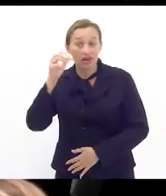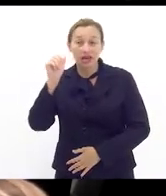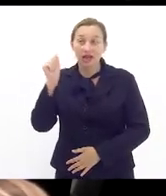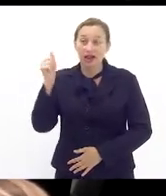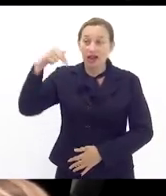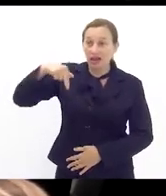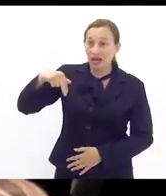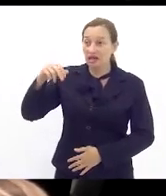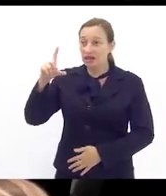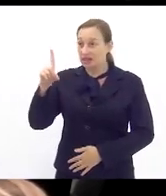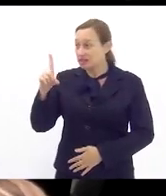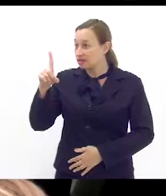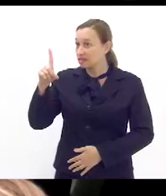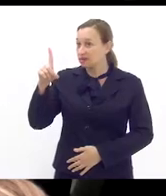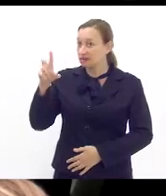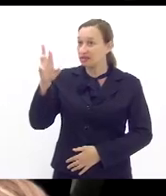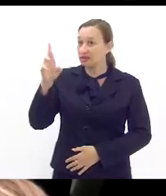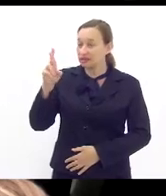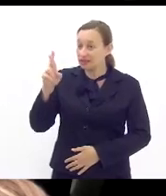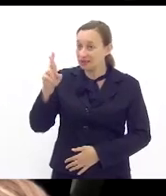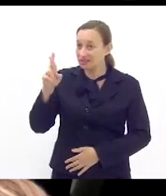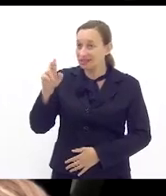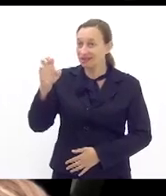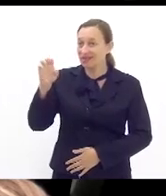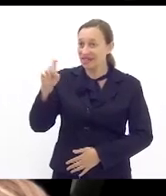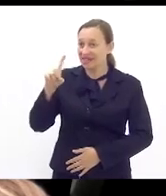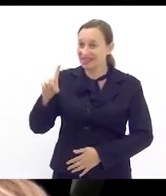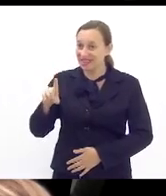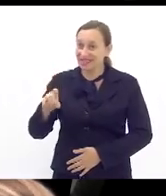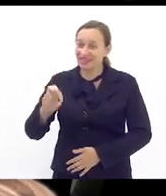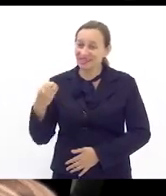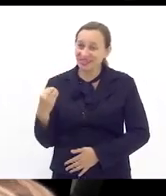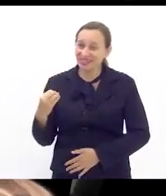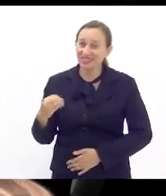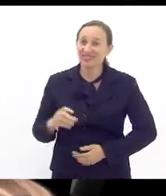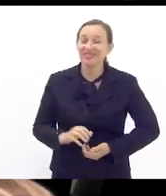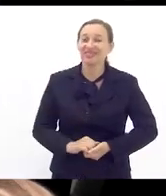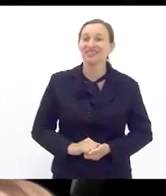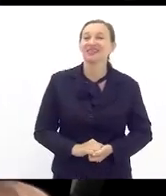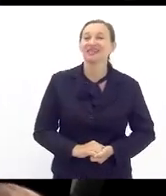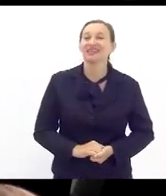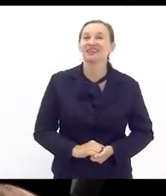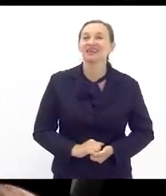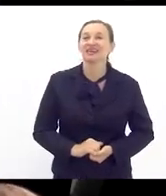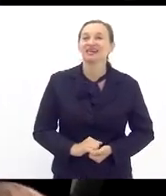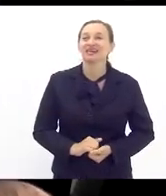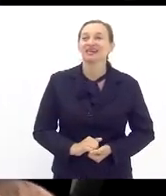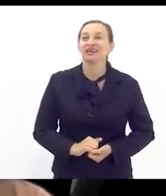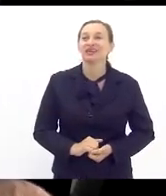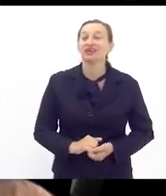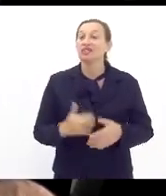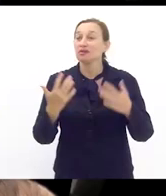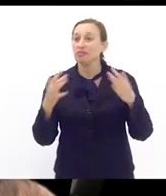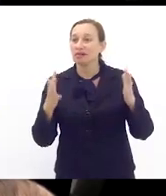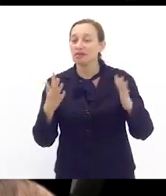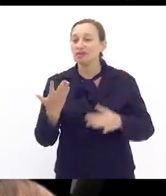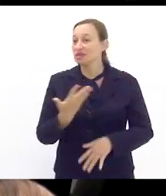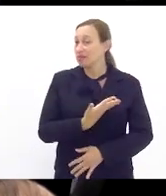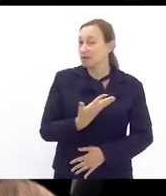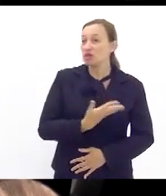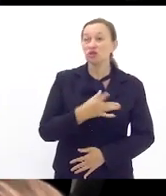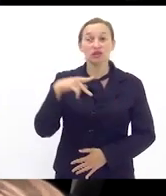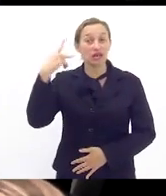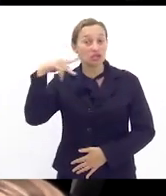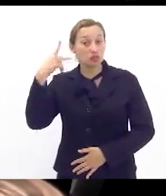o subsecretário né cumprimento o estado Governador na sua presença né cumprimentar os colegas vereadores